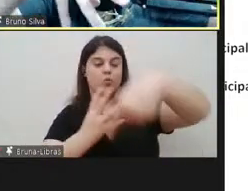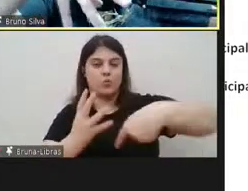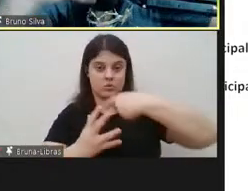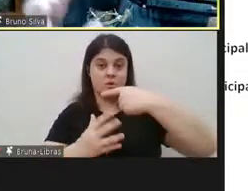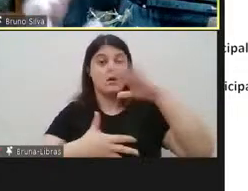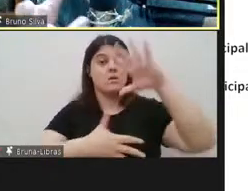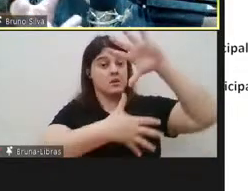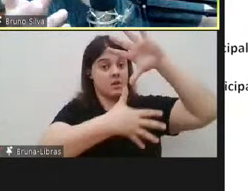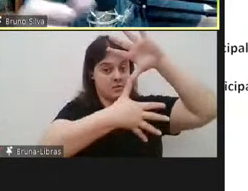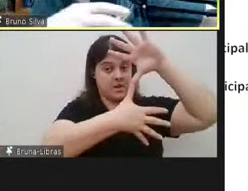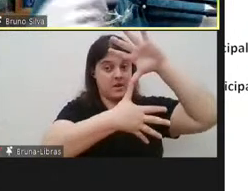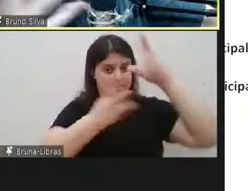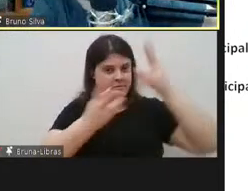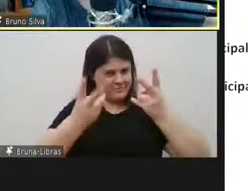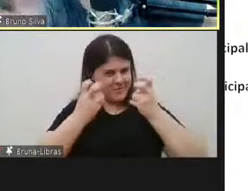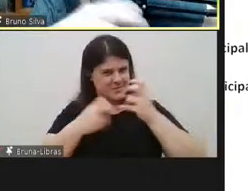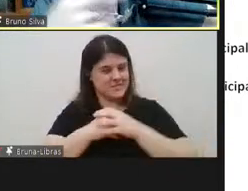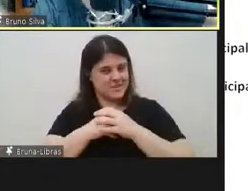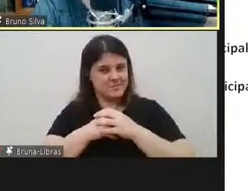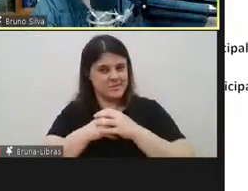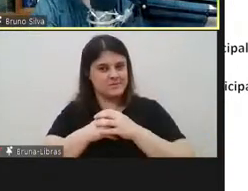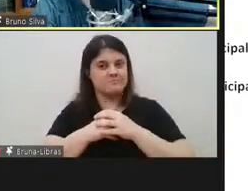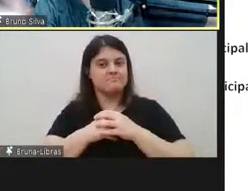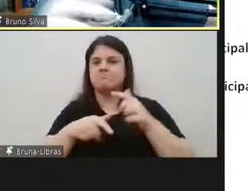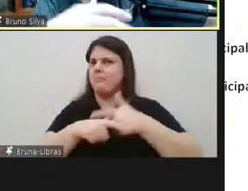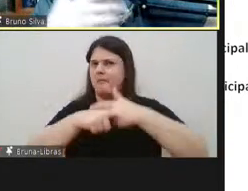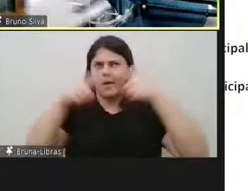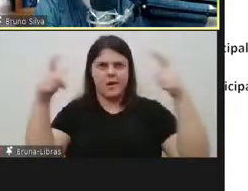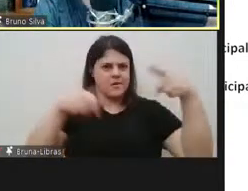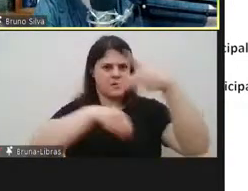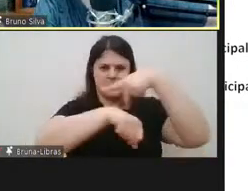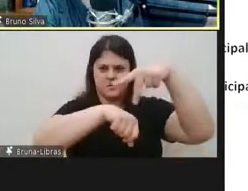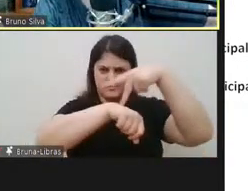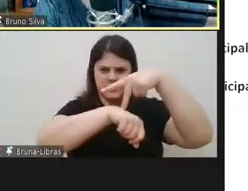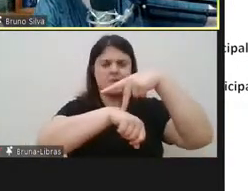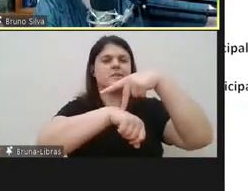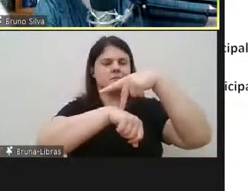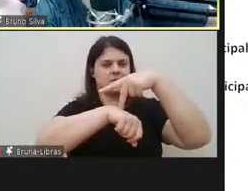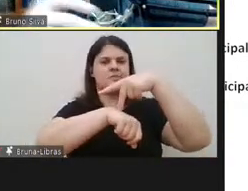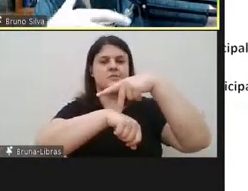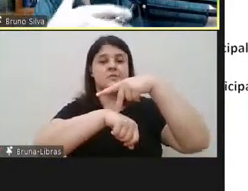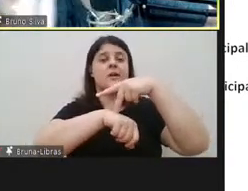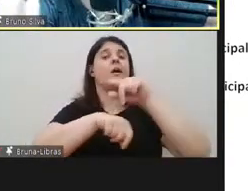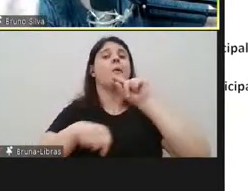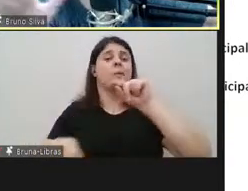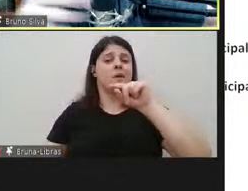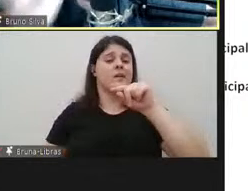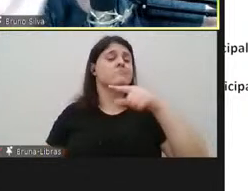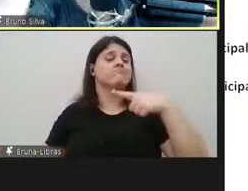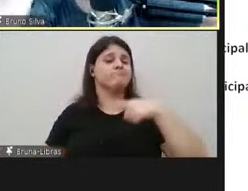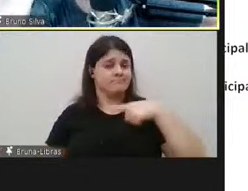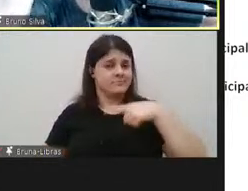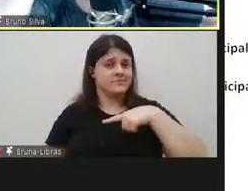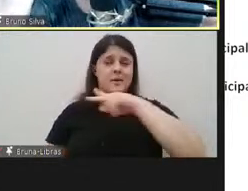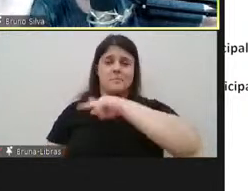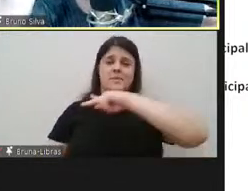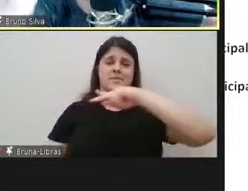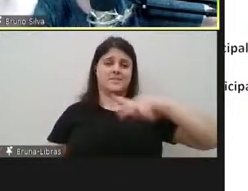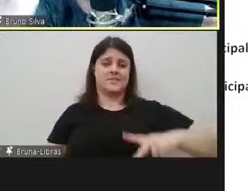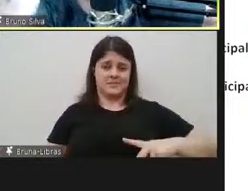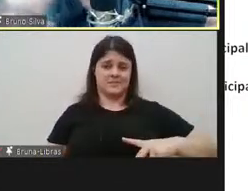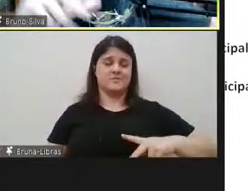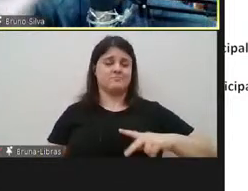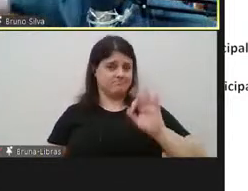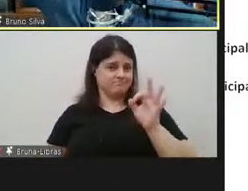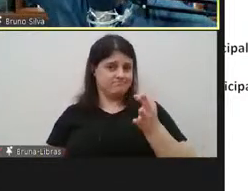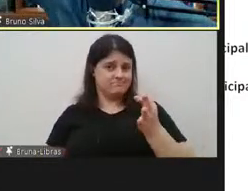na América pode perceber a maior parte do país né para não dizer a totalidade deles ali são sistemas presidencialistas